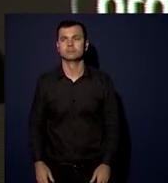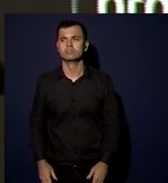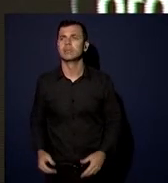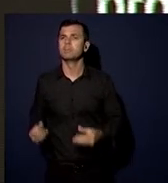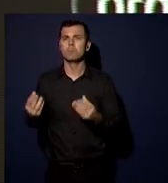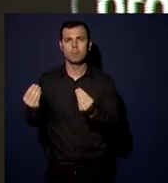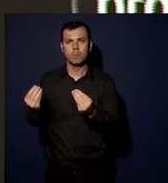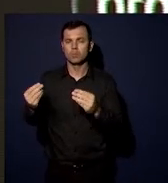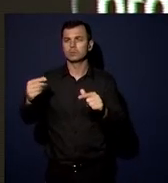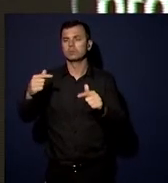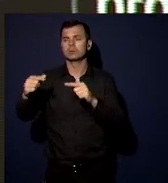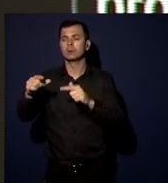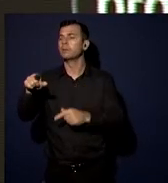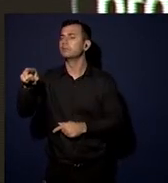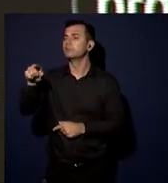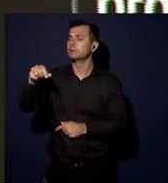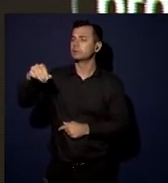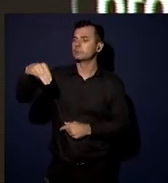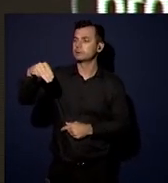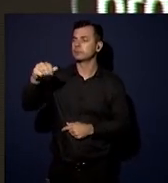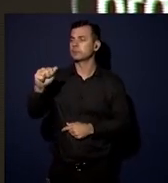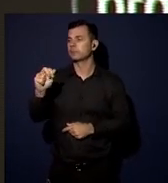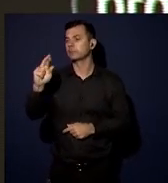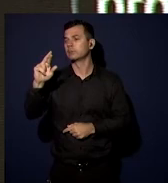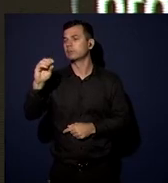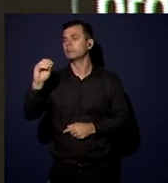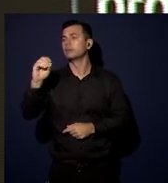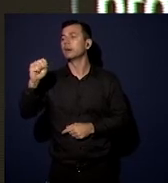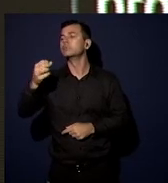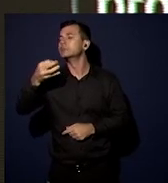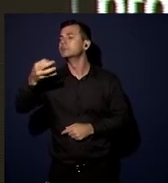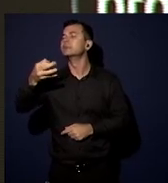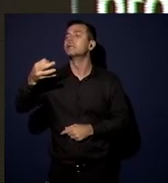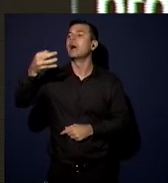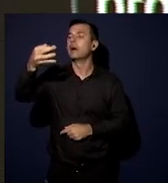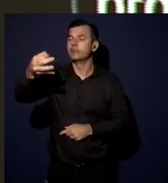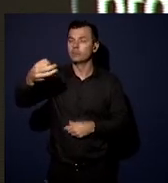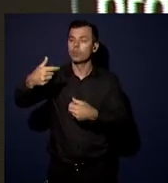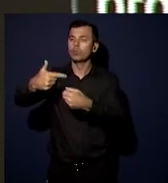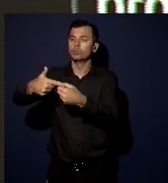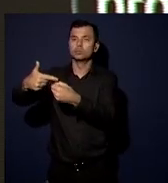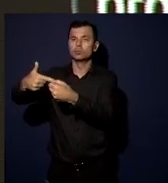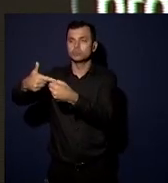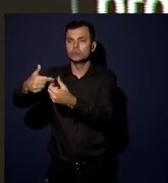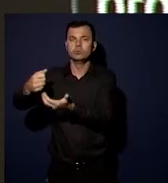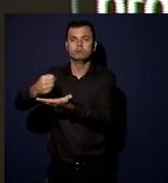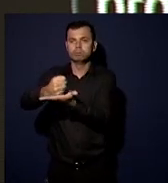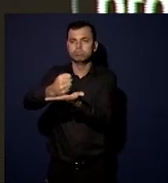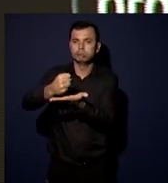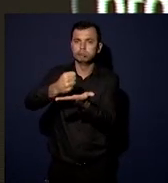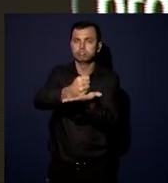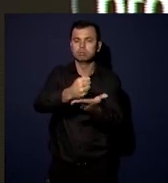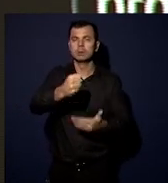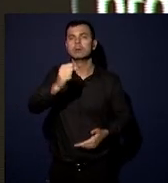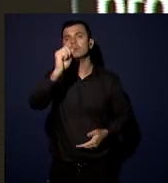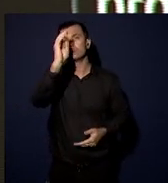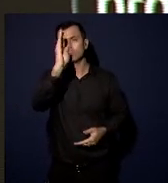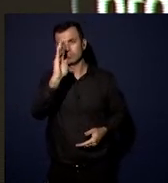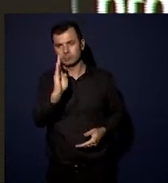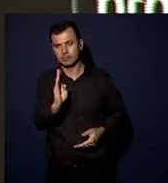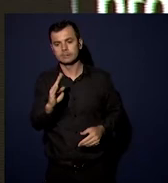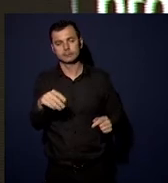e Marcos do seu ponto de vista setor de distribuição de combustíveis neste caso também o Brasil tem uma matriz